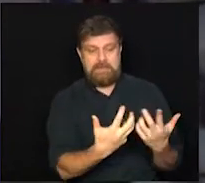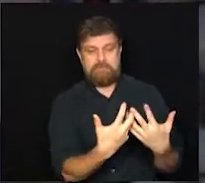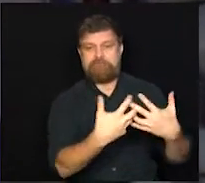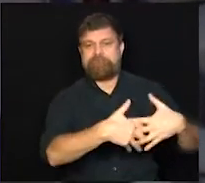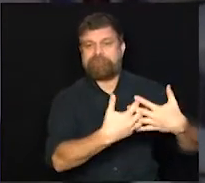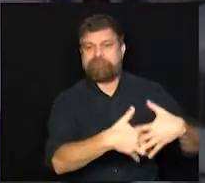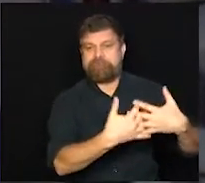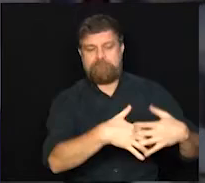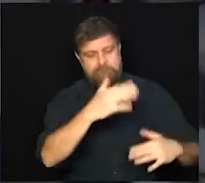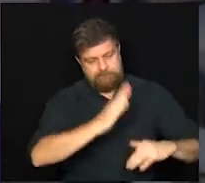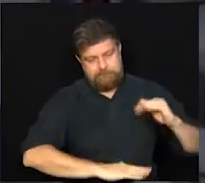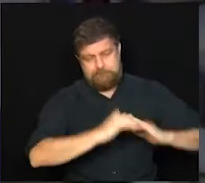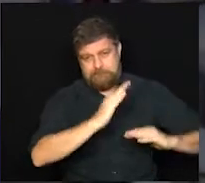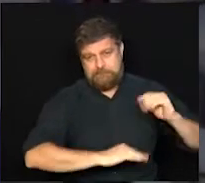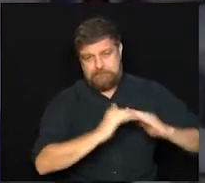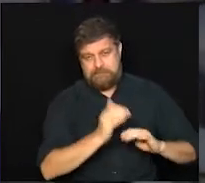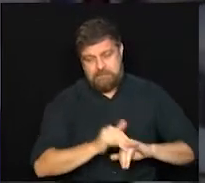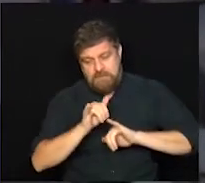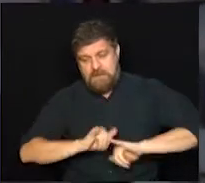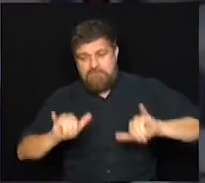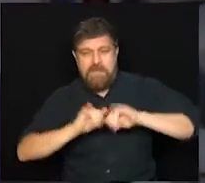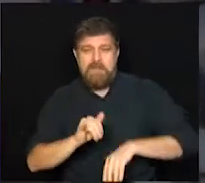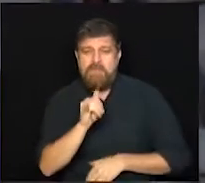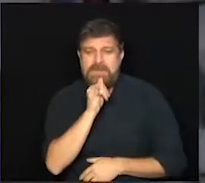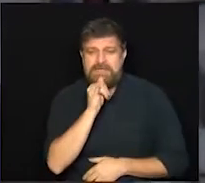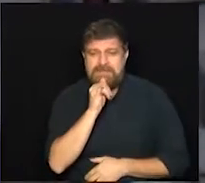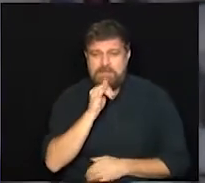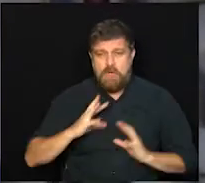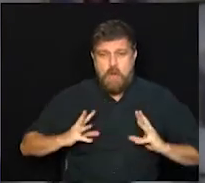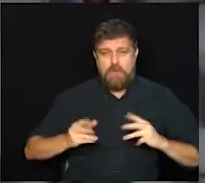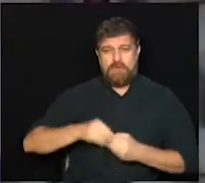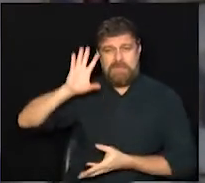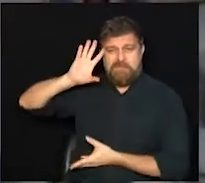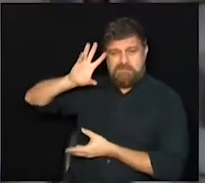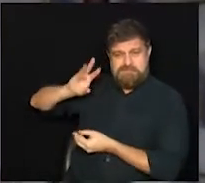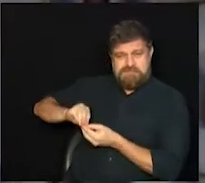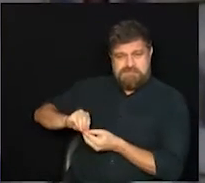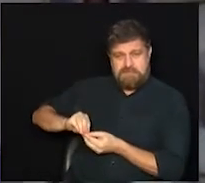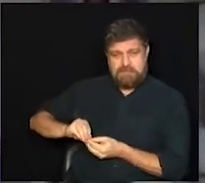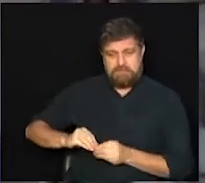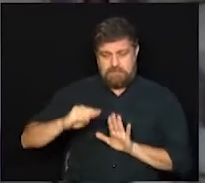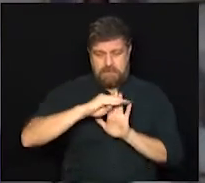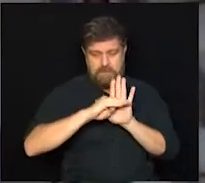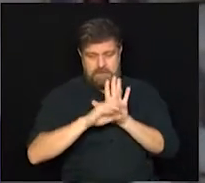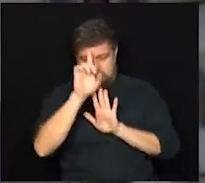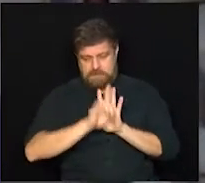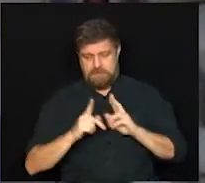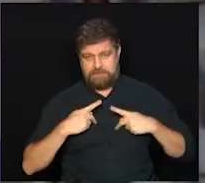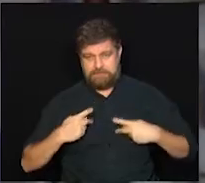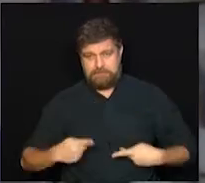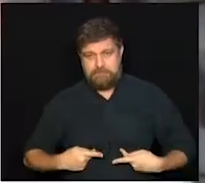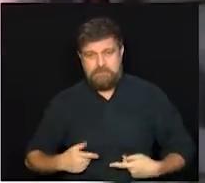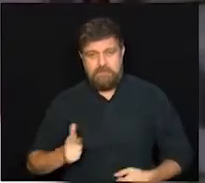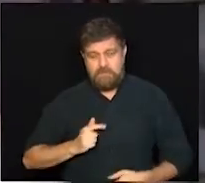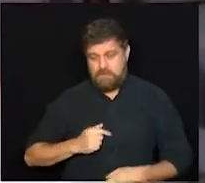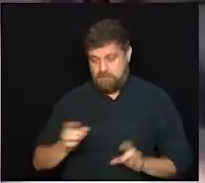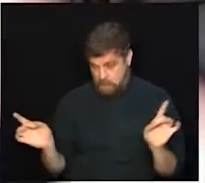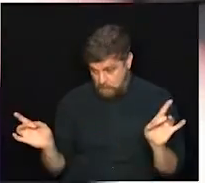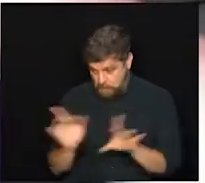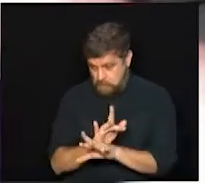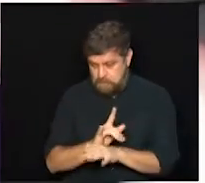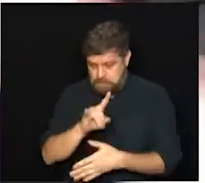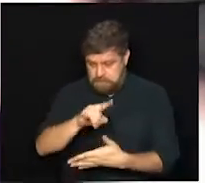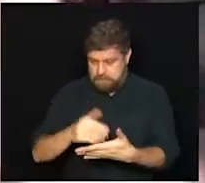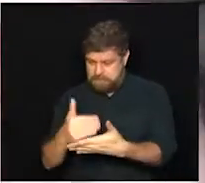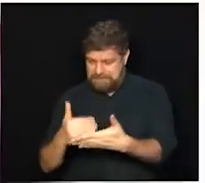Tá? Então, eu conto para vocês, por exemplo, que toda a resolução do Programa Nacional de Direitos Humanos, quando terminou, a